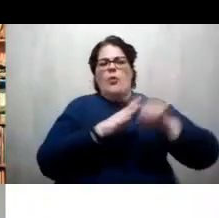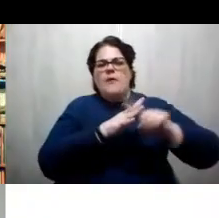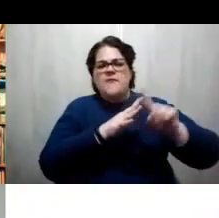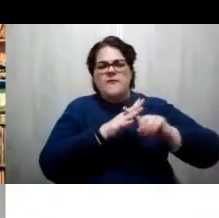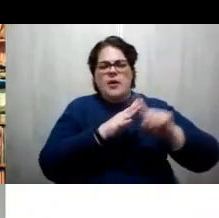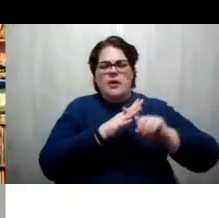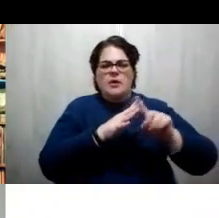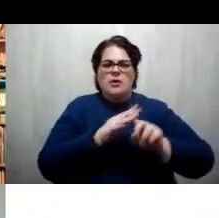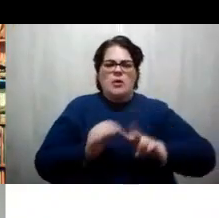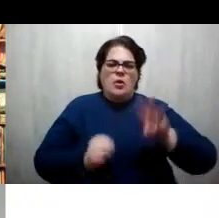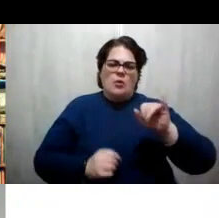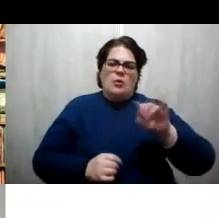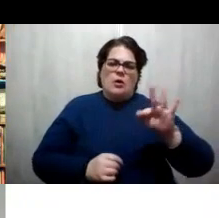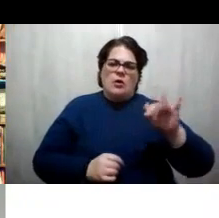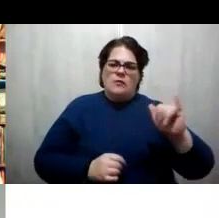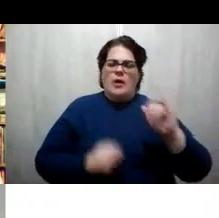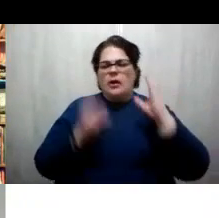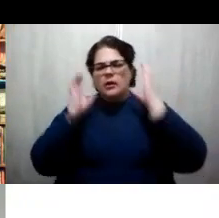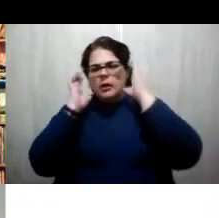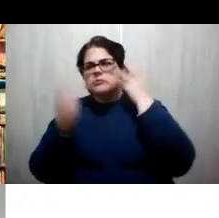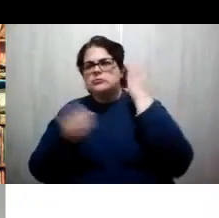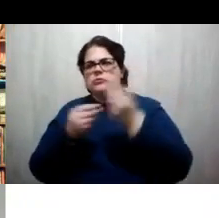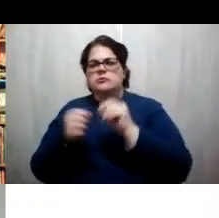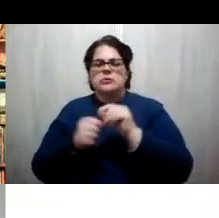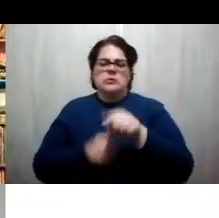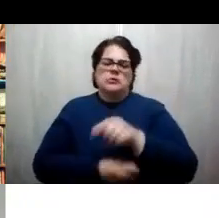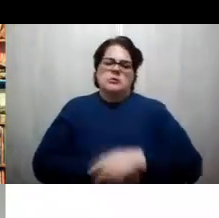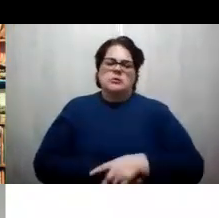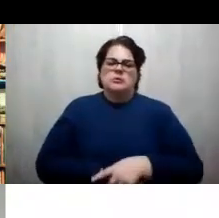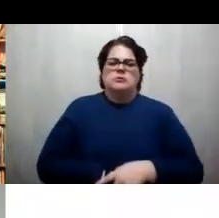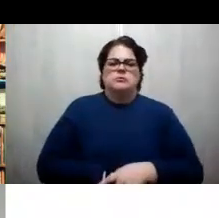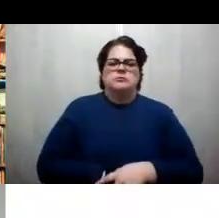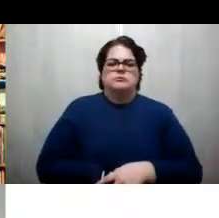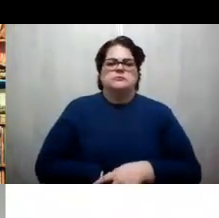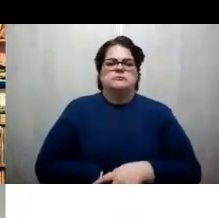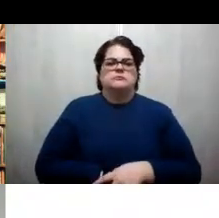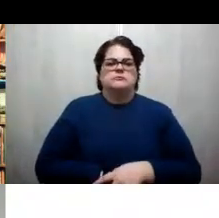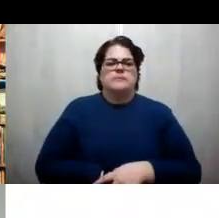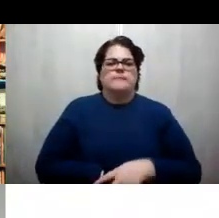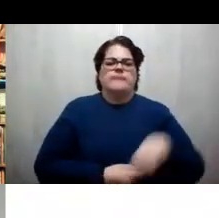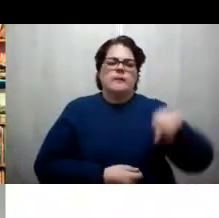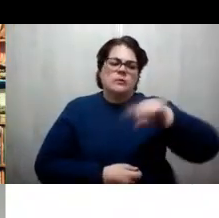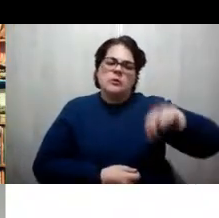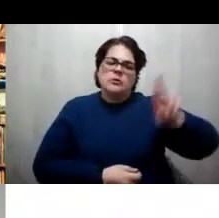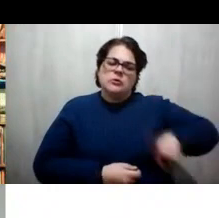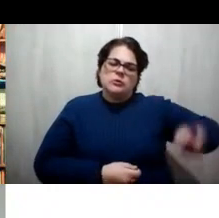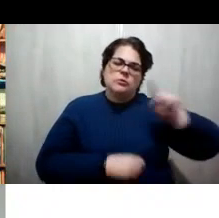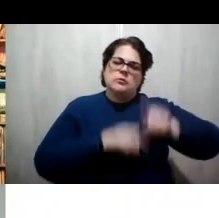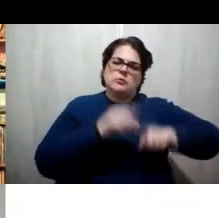tem um nome específico. Rodrigo, nós fizemos a transmissão com os equipamentos